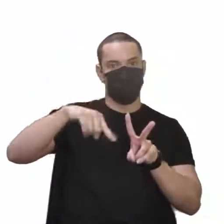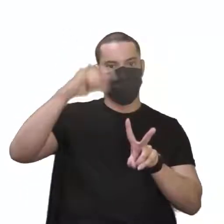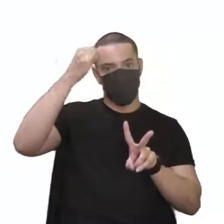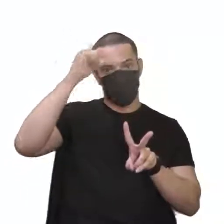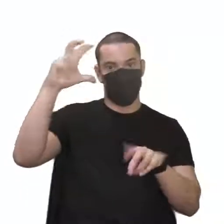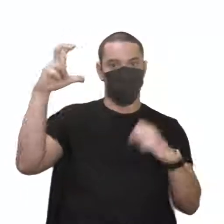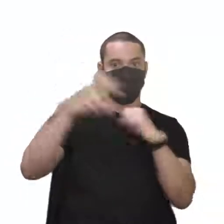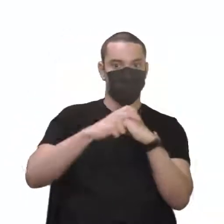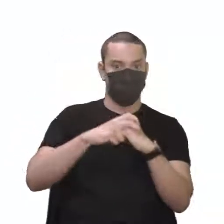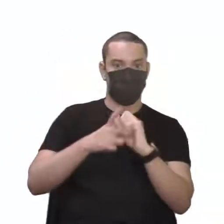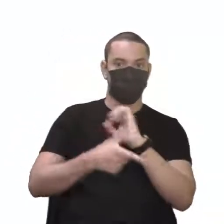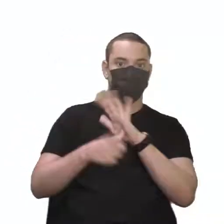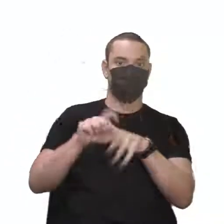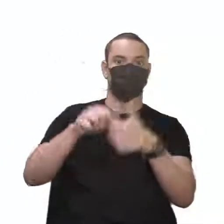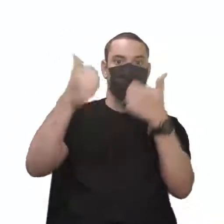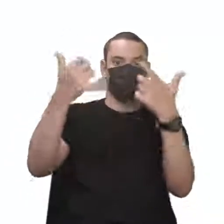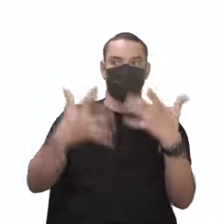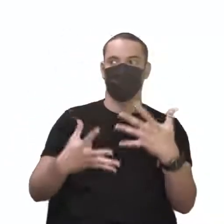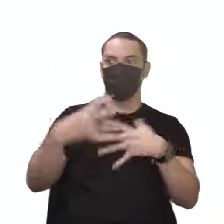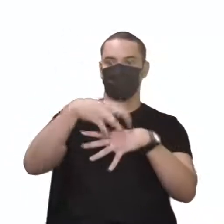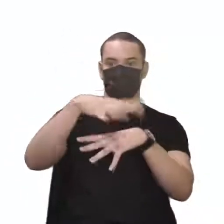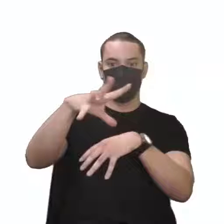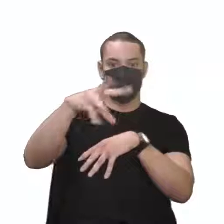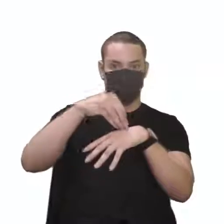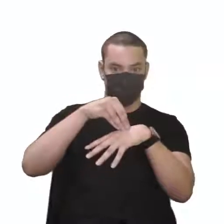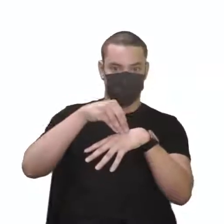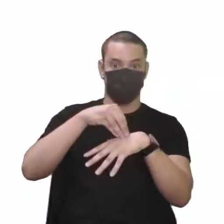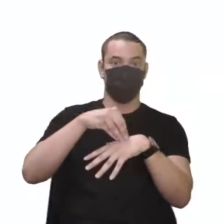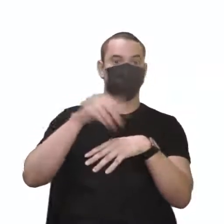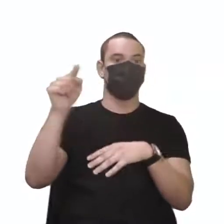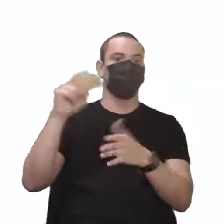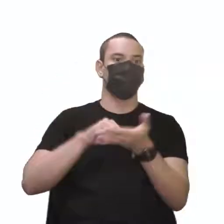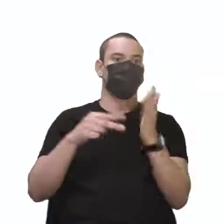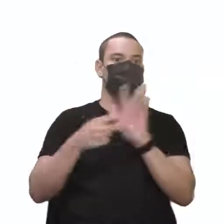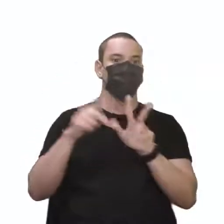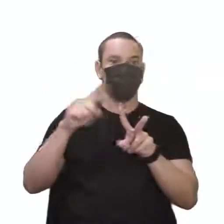falou de hospedeiros. Ó, presta atenção. Esses vetores são